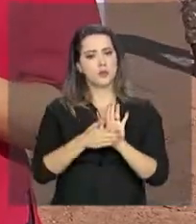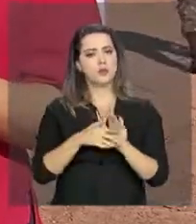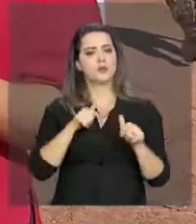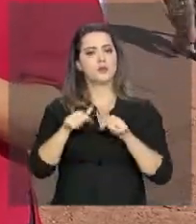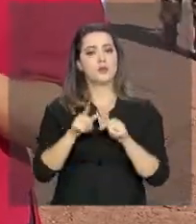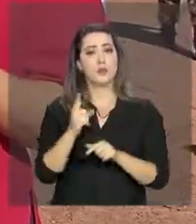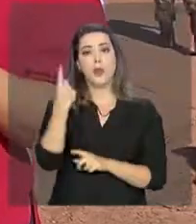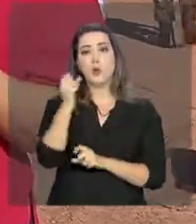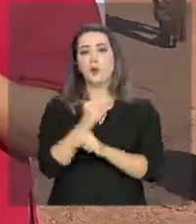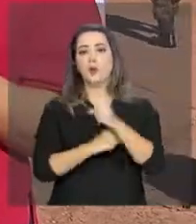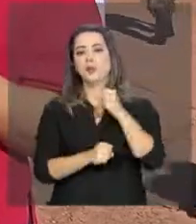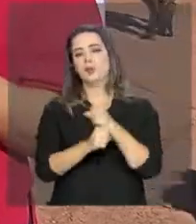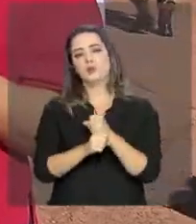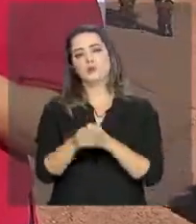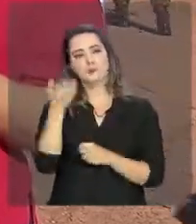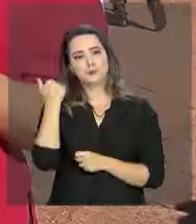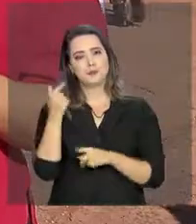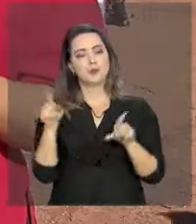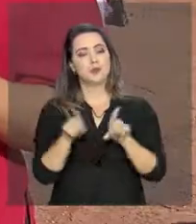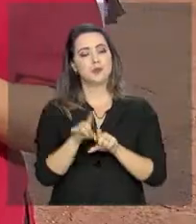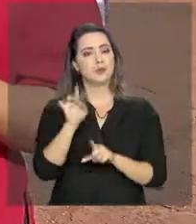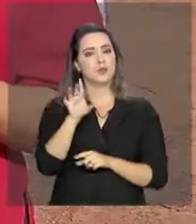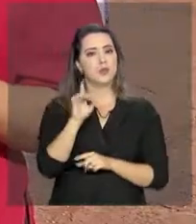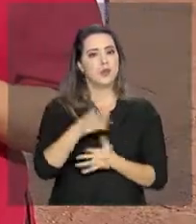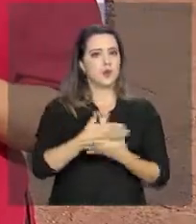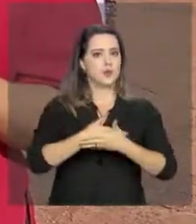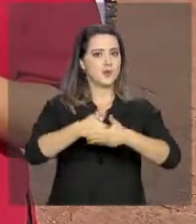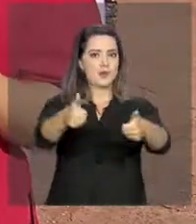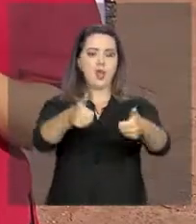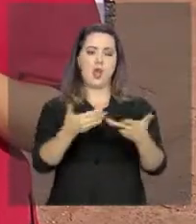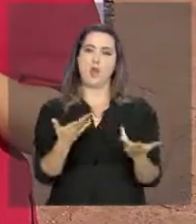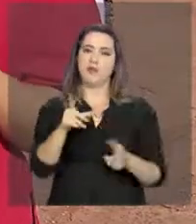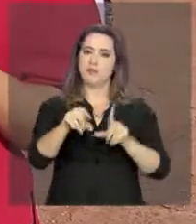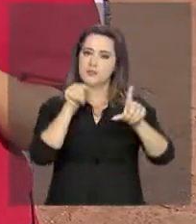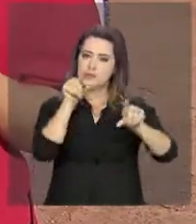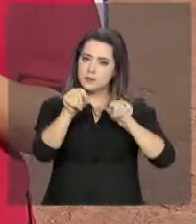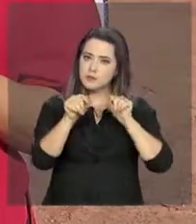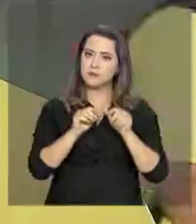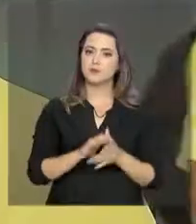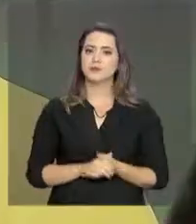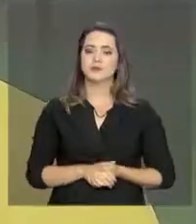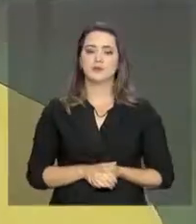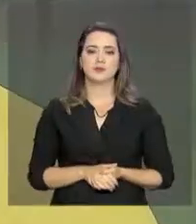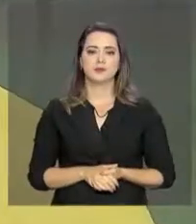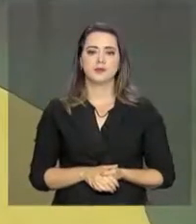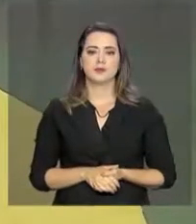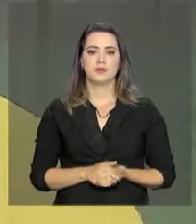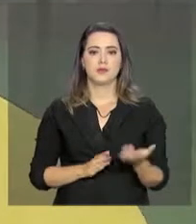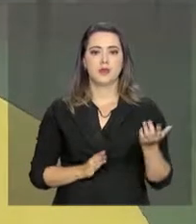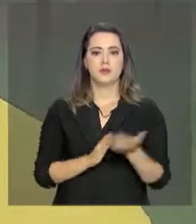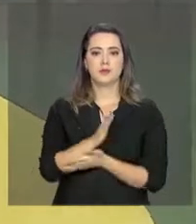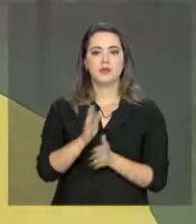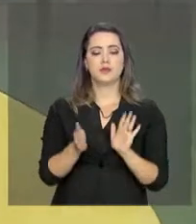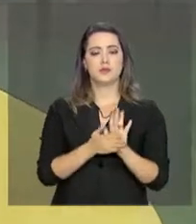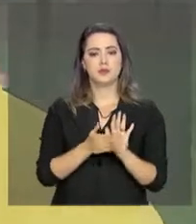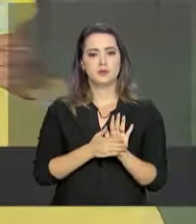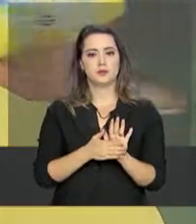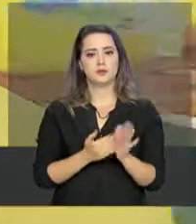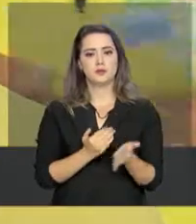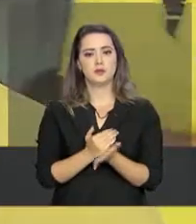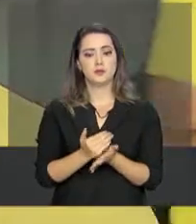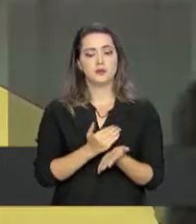ano antes do projeto acontecer e só os melhores são selecionados. Aprovada essa proposta